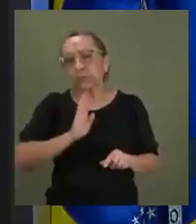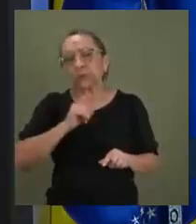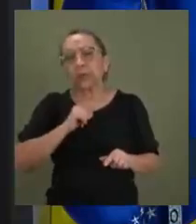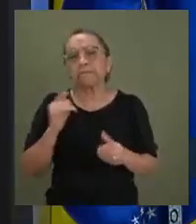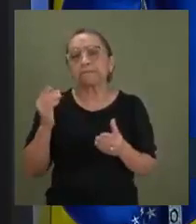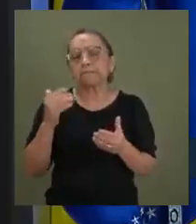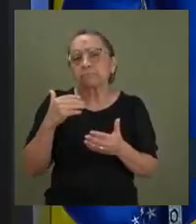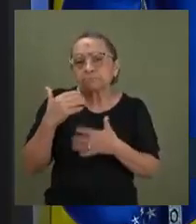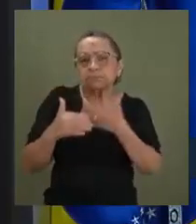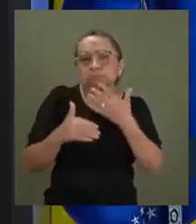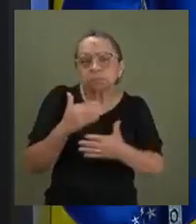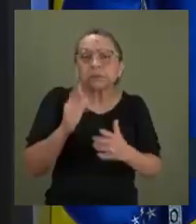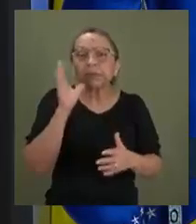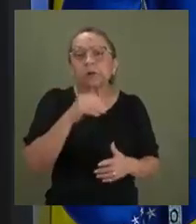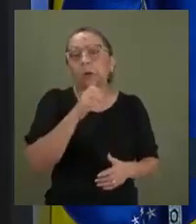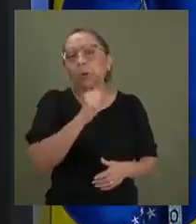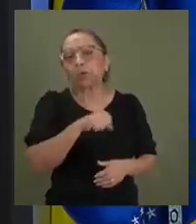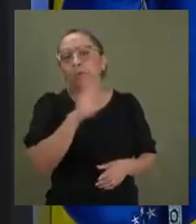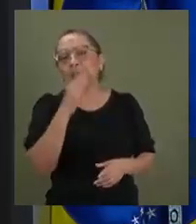etapas pré-clínicas e clínicas.